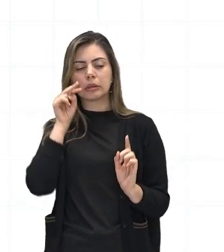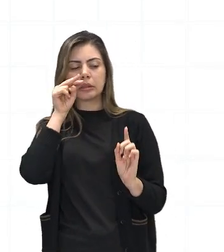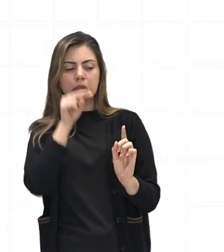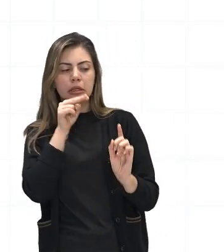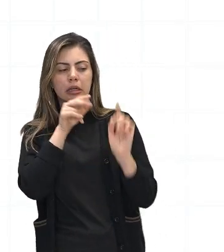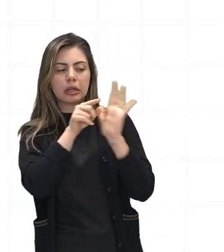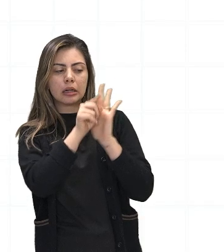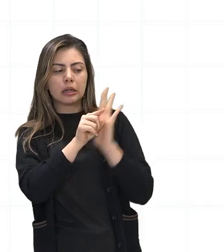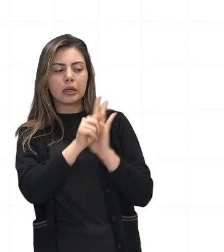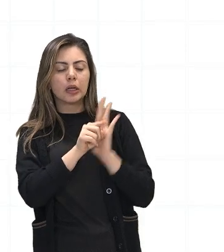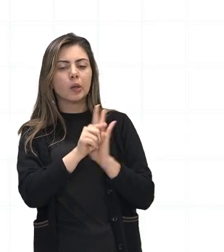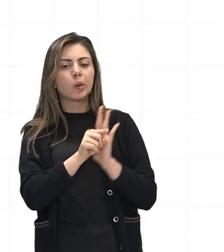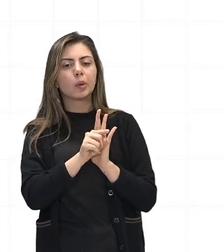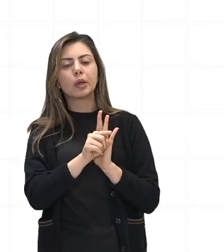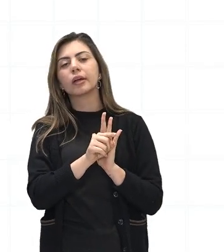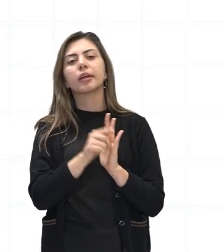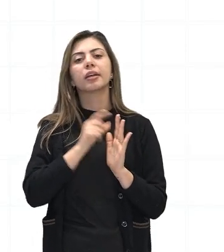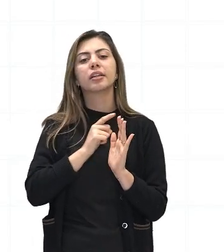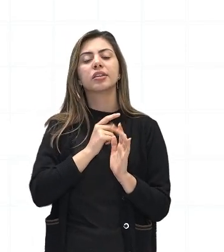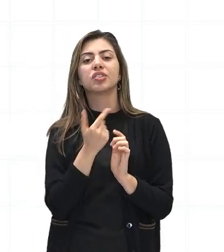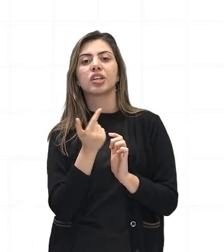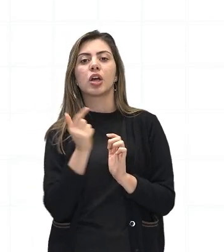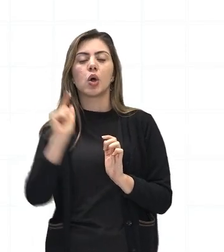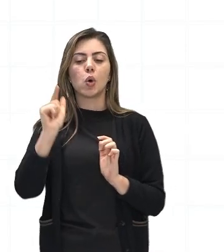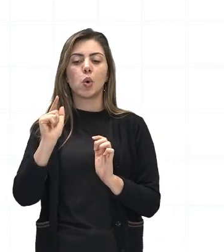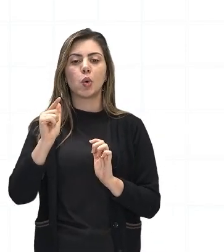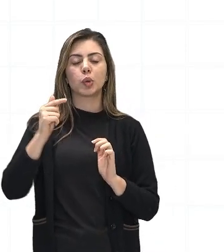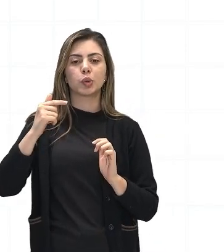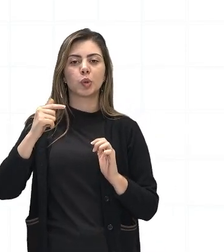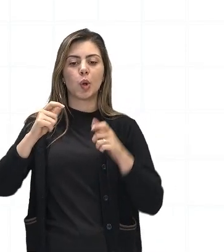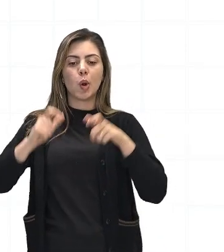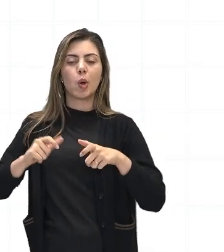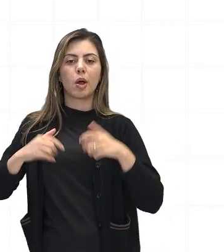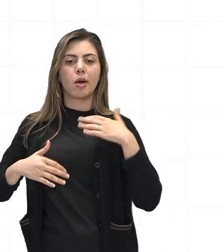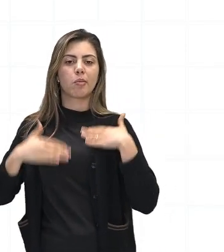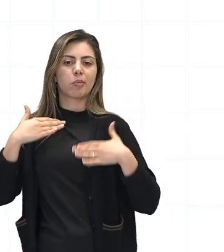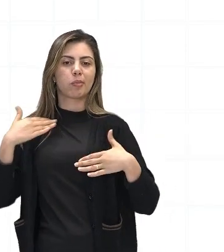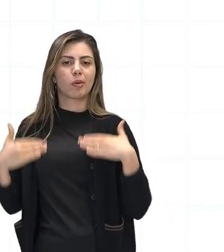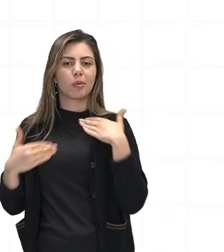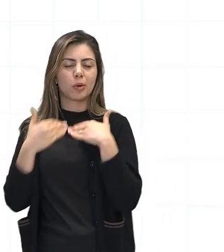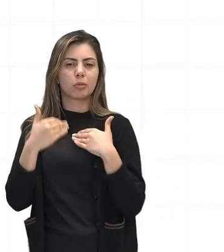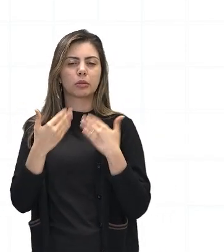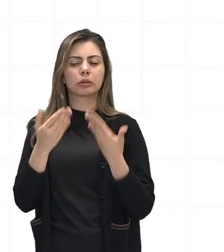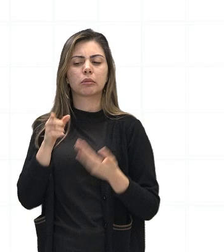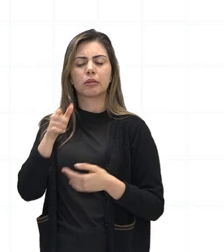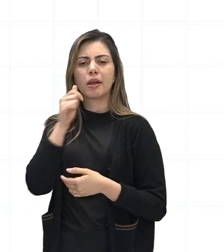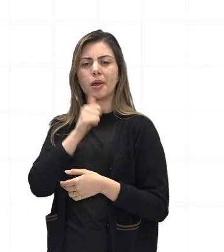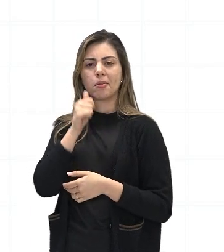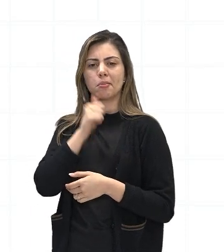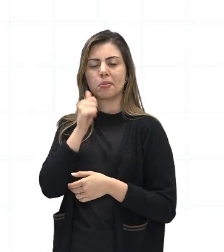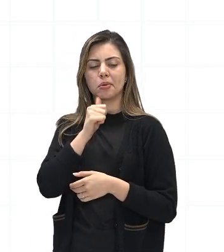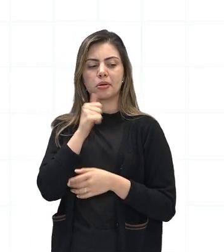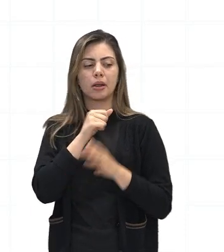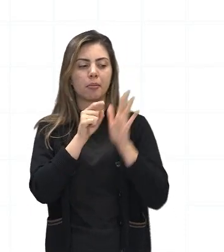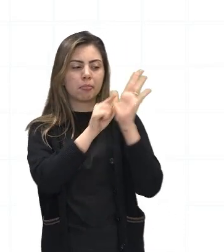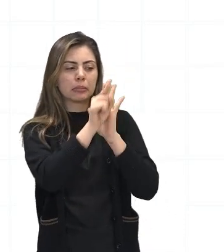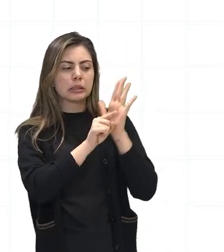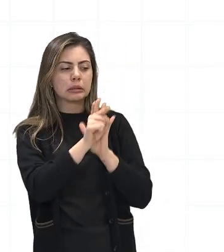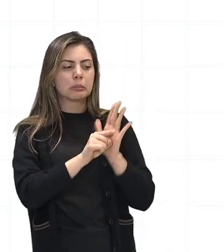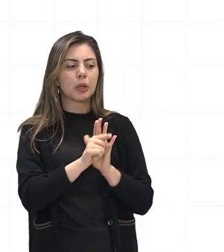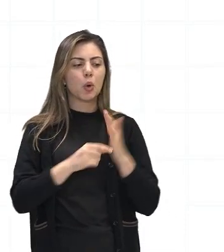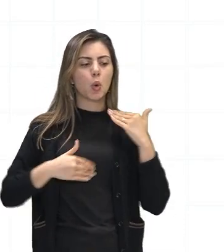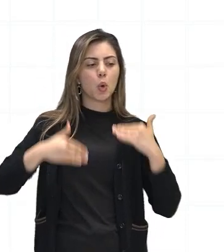problema estava em outra parte do corpo. Então ela começou a perceber essas ligações,